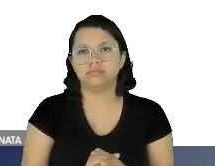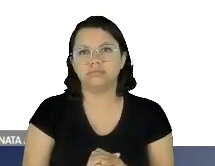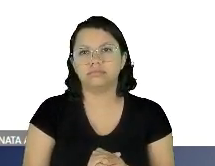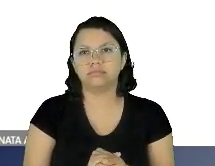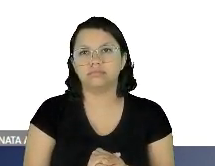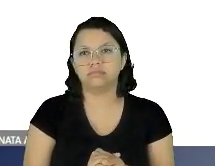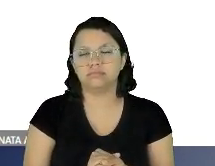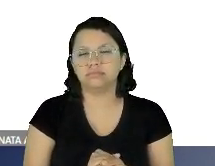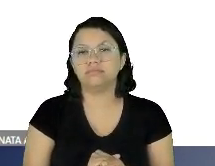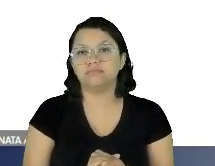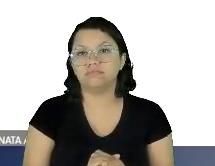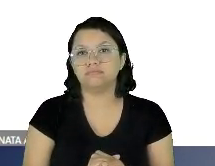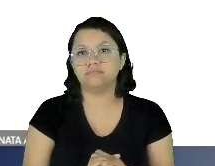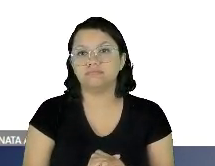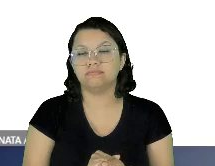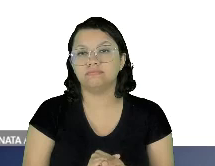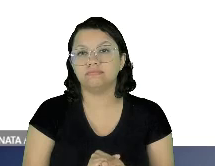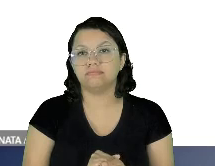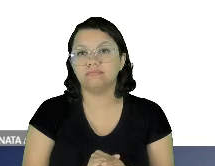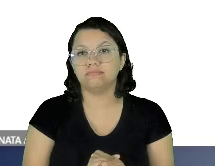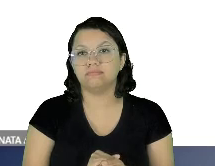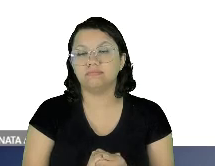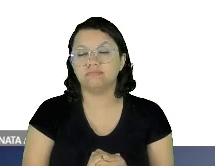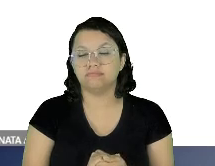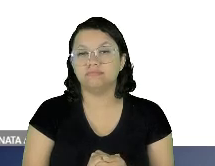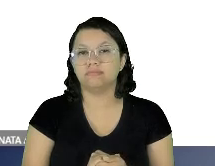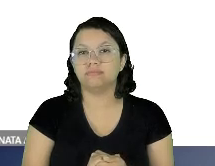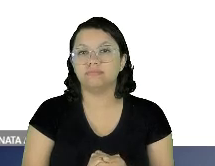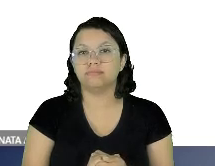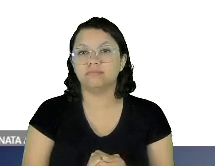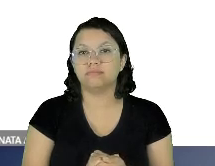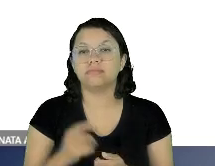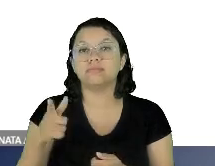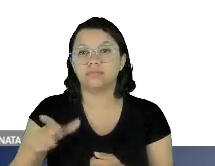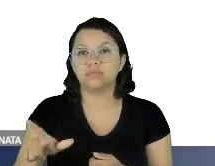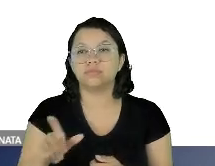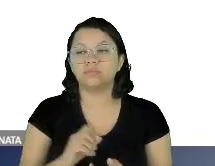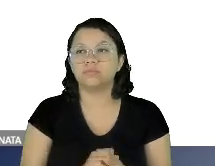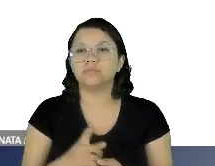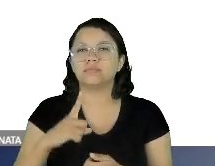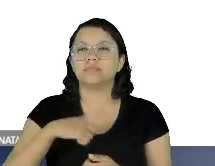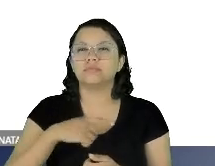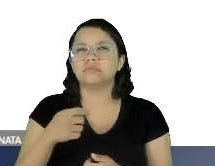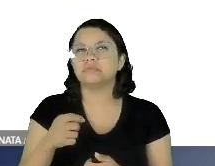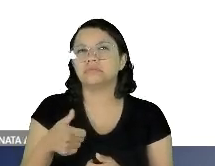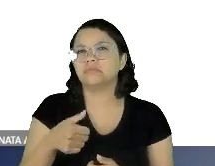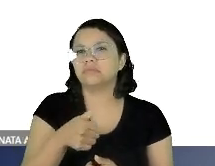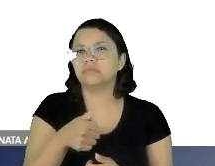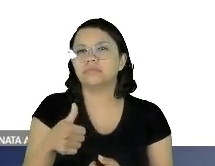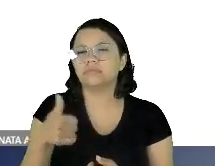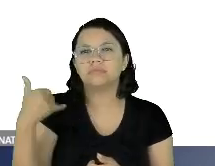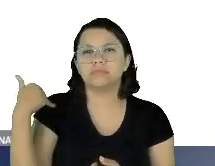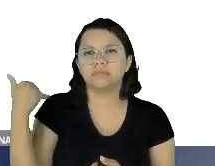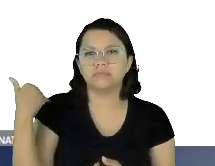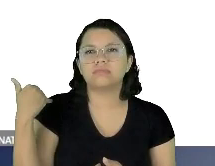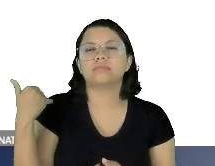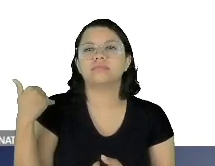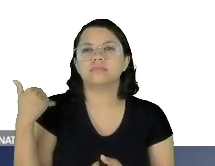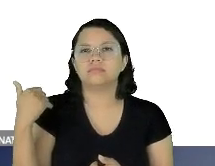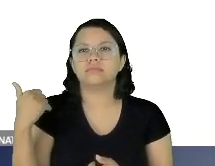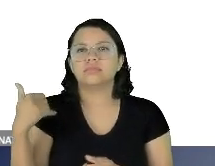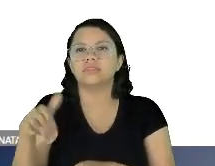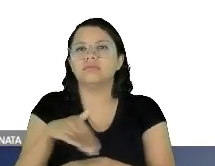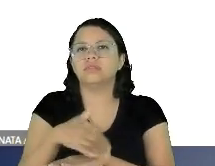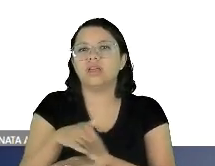Esse é o penúltimo depoimento. Tinha por volta de 11 anos, estava na rua vindo da casa da